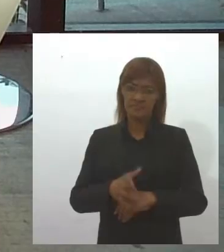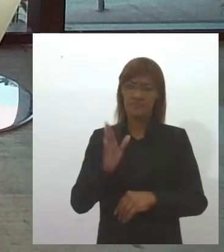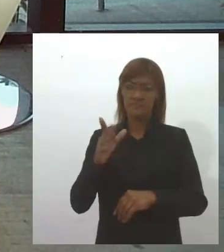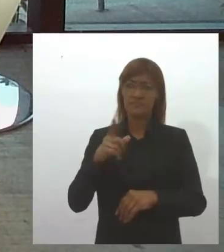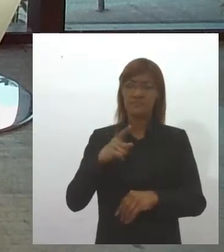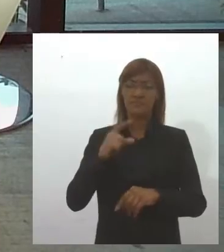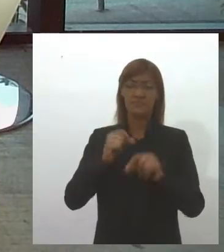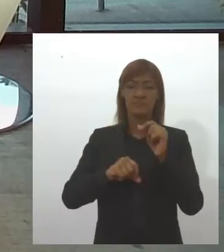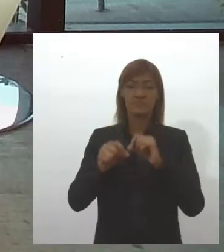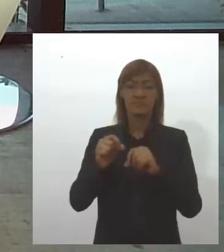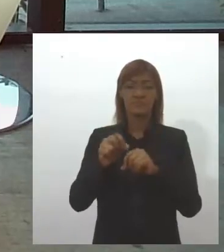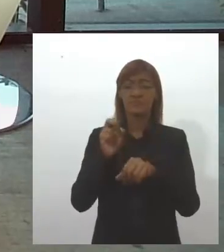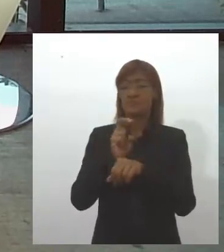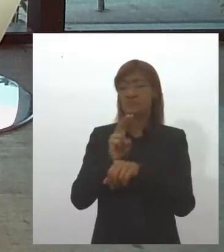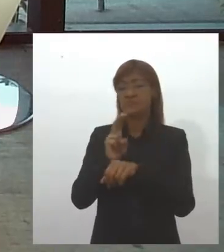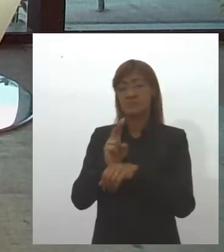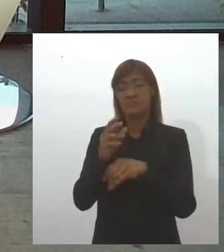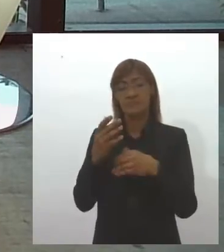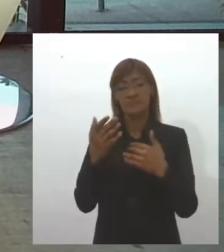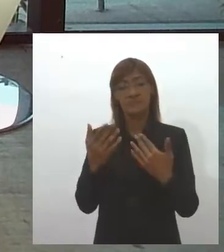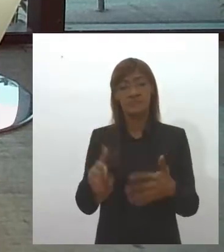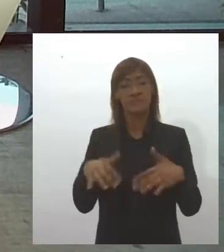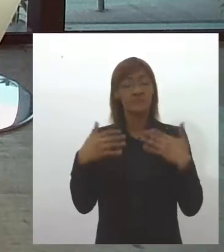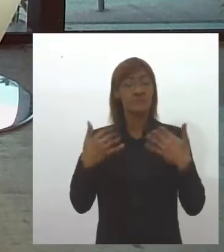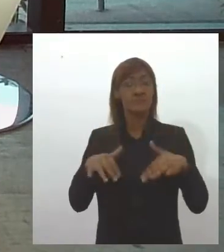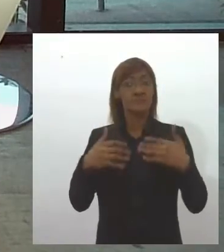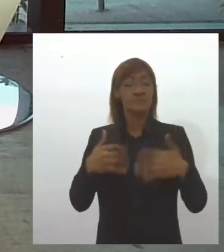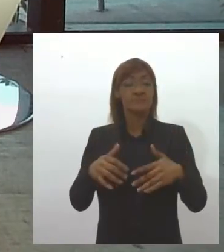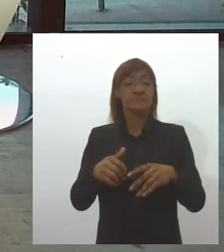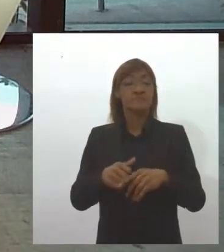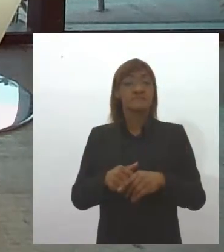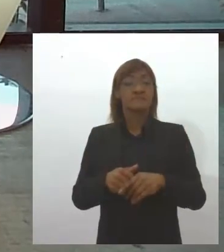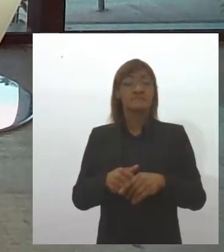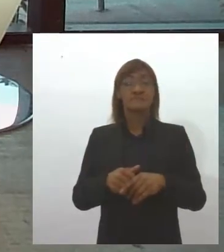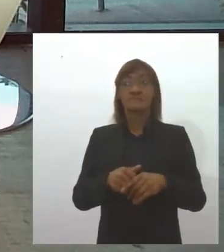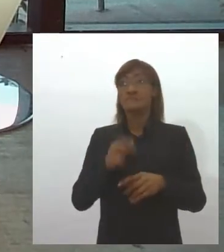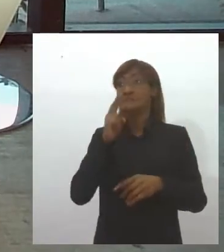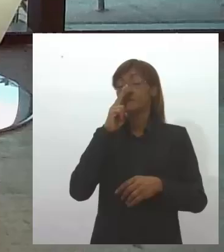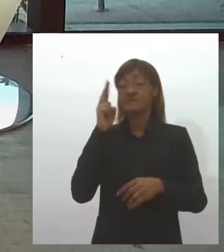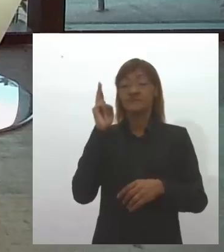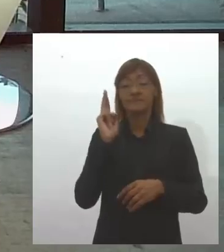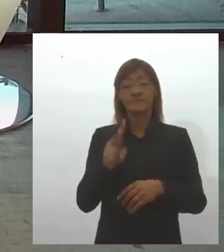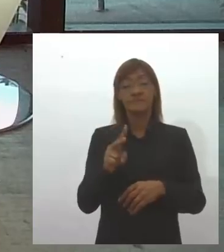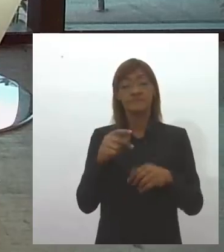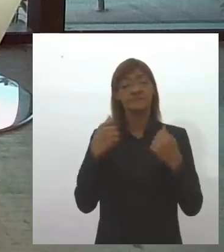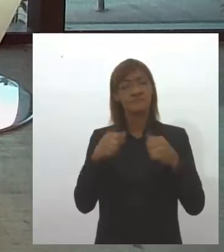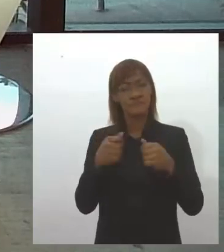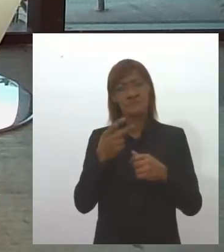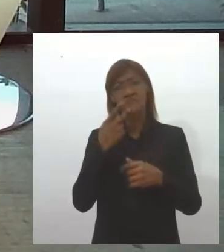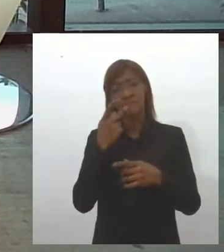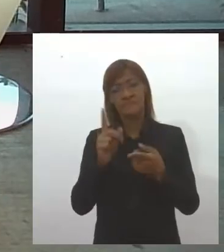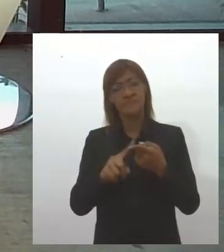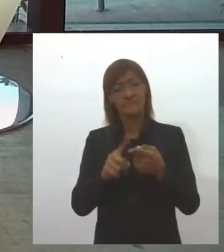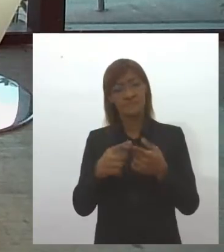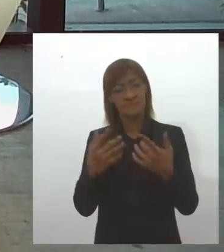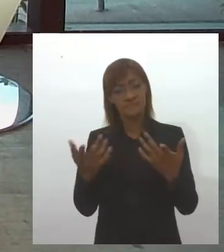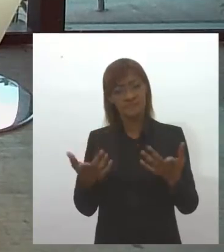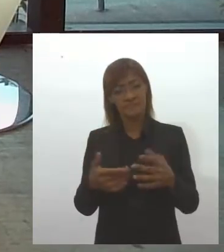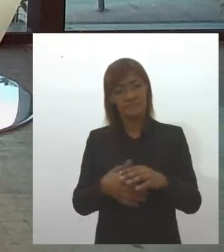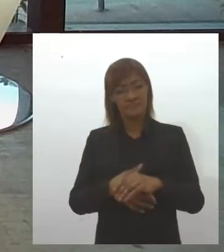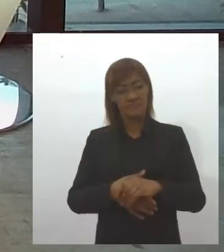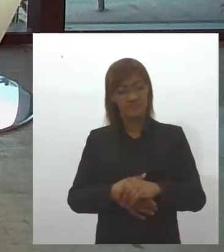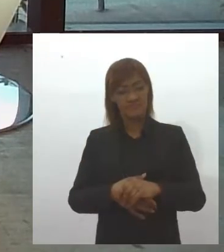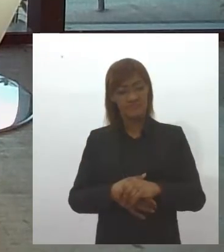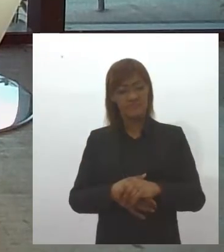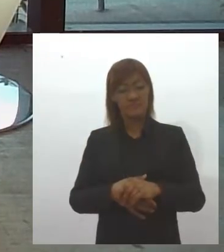polui. Né? Tem um impacto aí na economia estúpido. Então, precisa ser fomentado realmente para poder facilitar isso. É responsável isso. Por boa parte